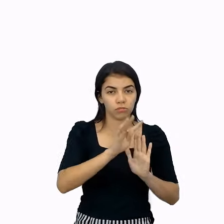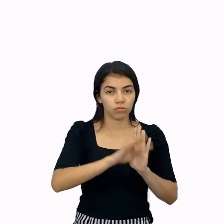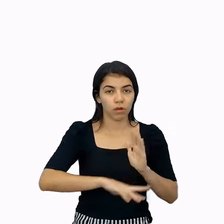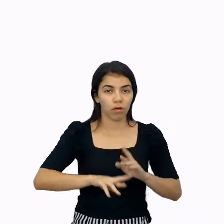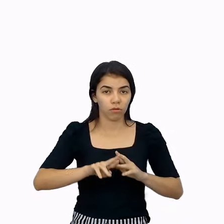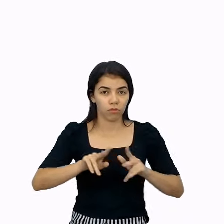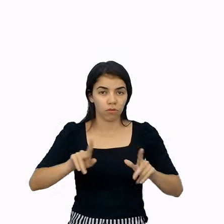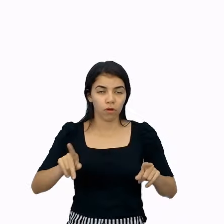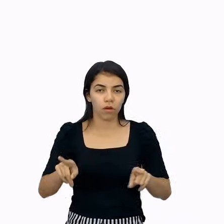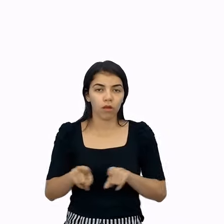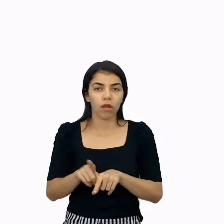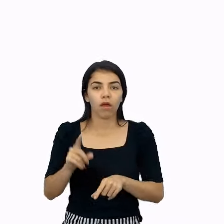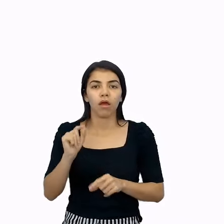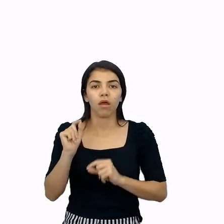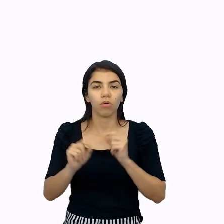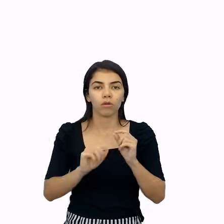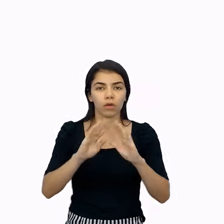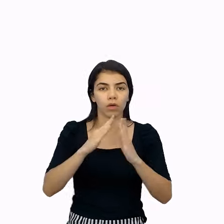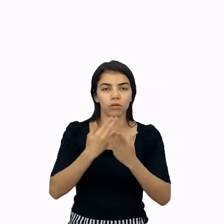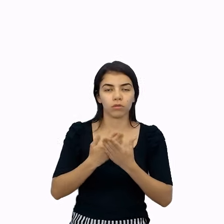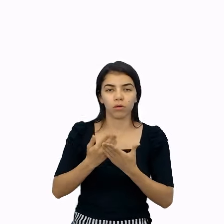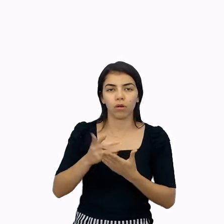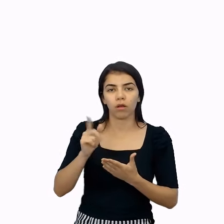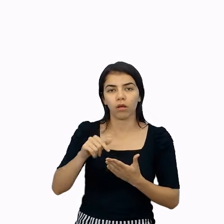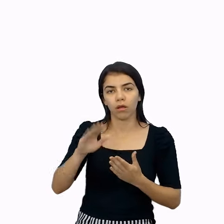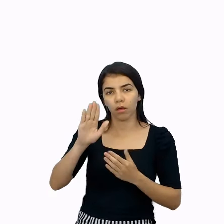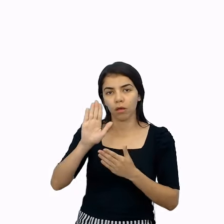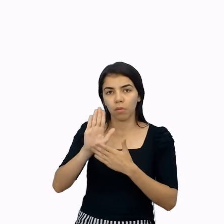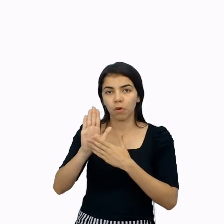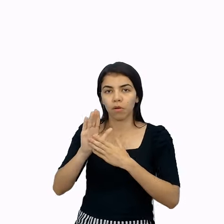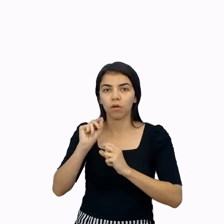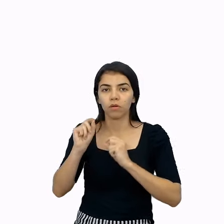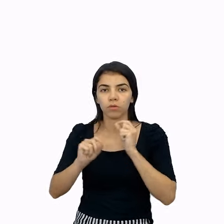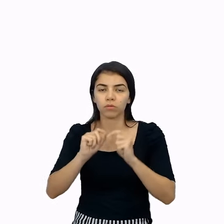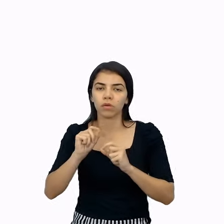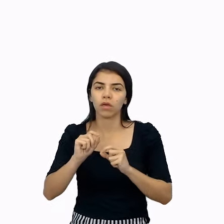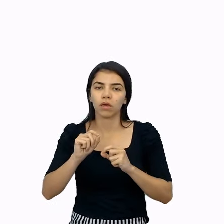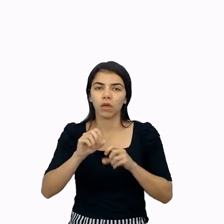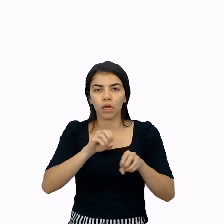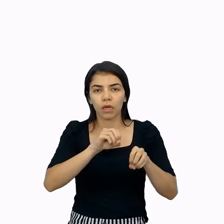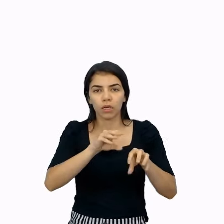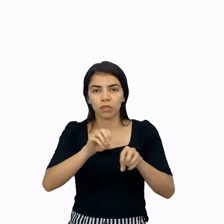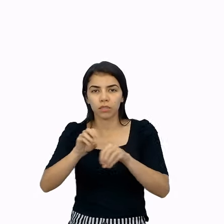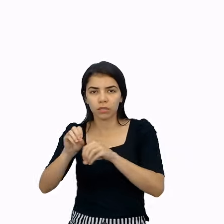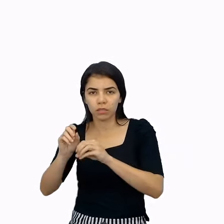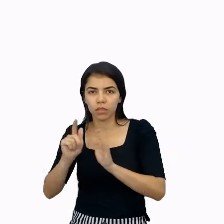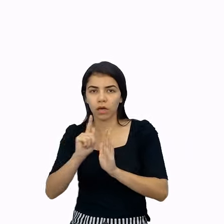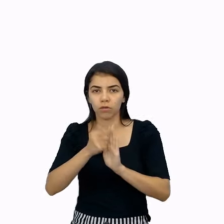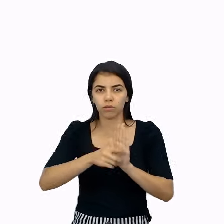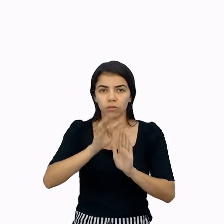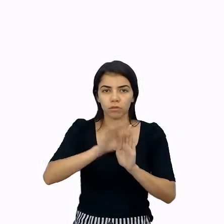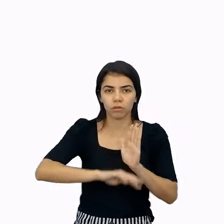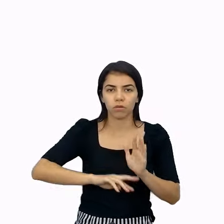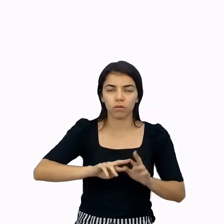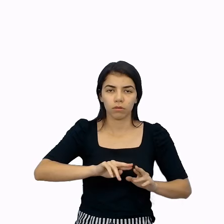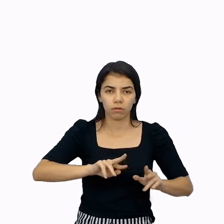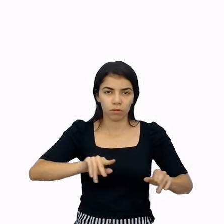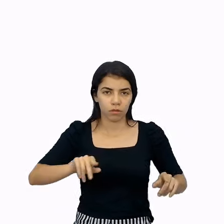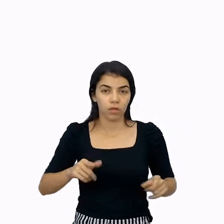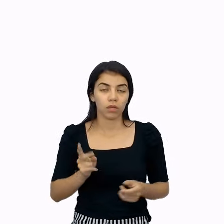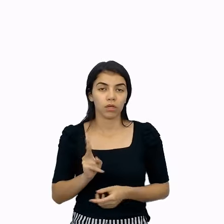Então, este é o papel da escola, né? Propiciar o mais que puder os gêneros textuais variados e